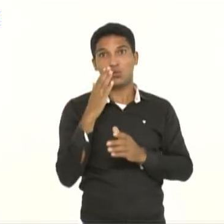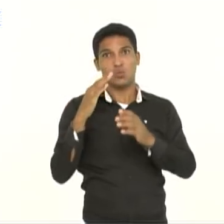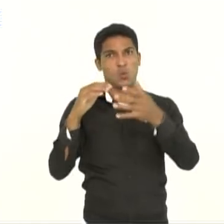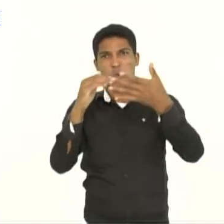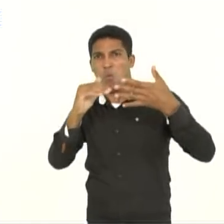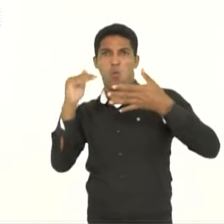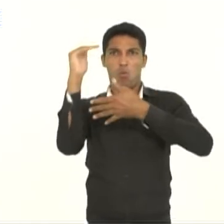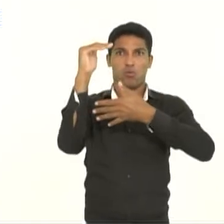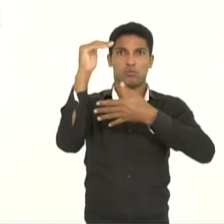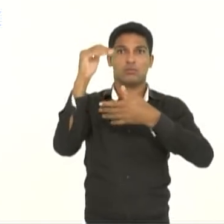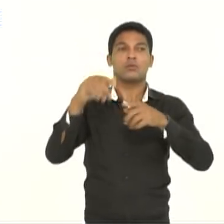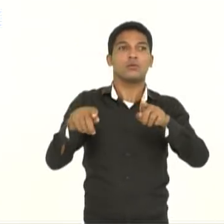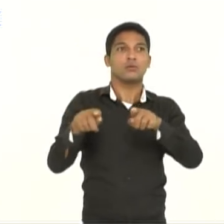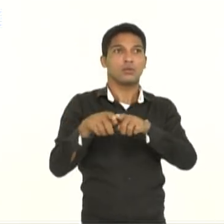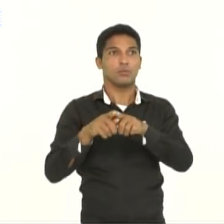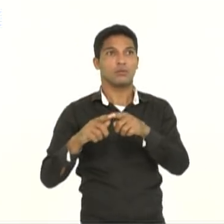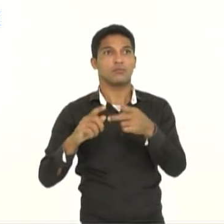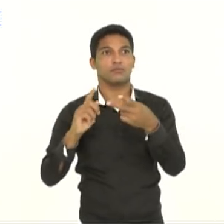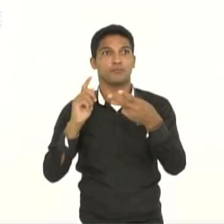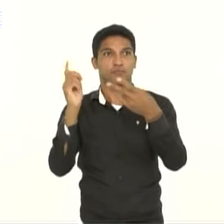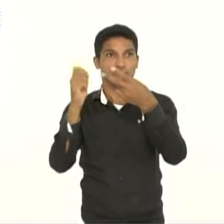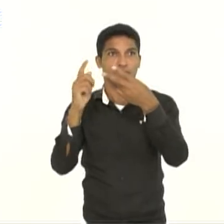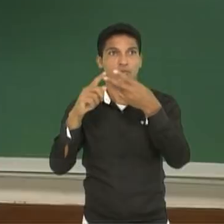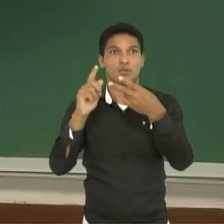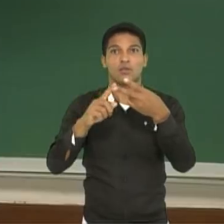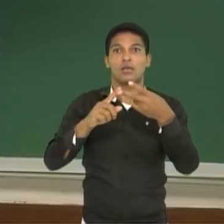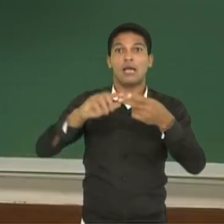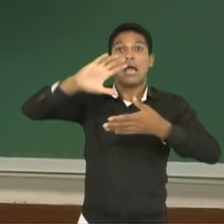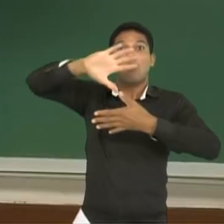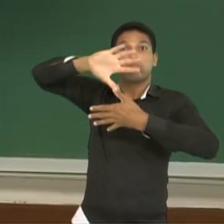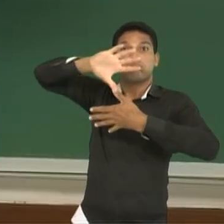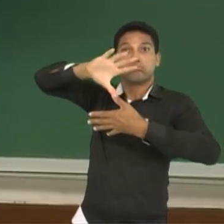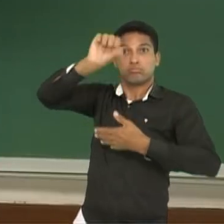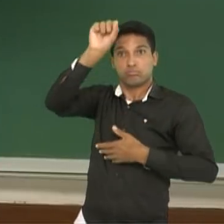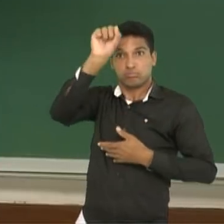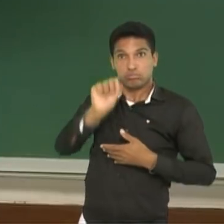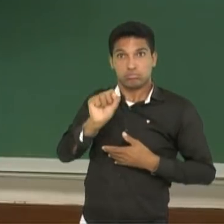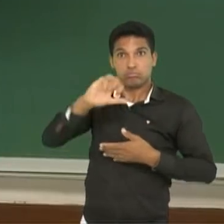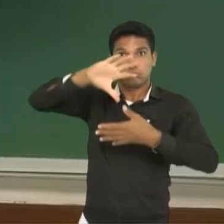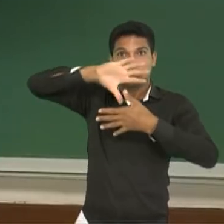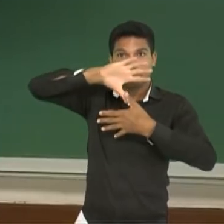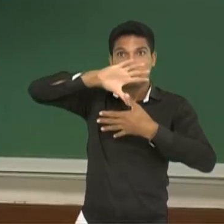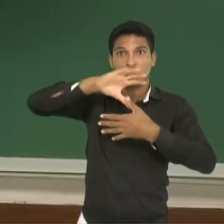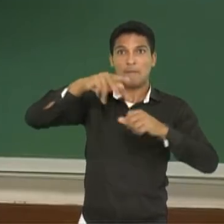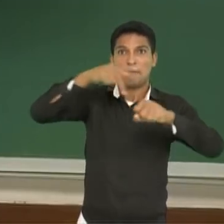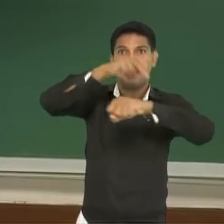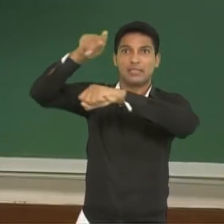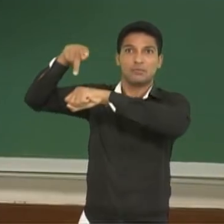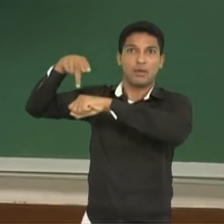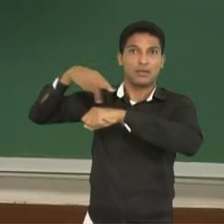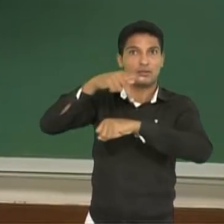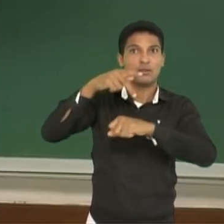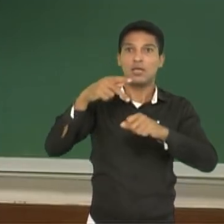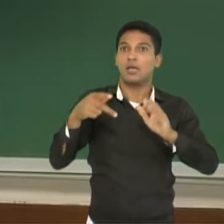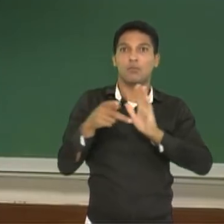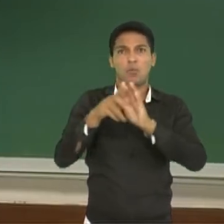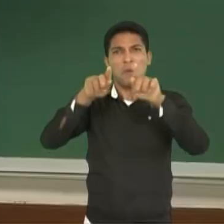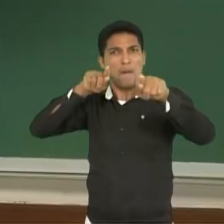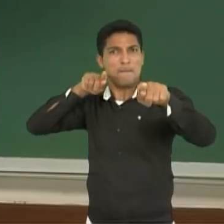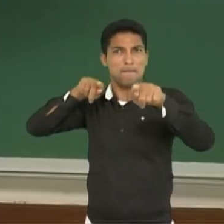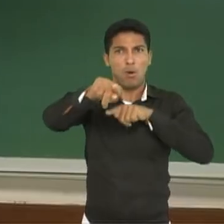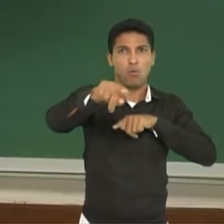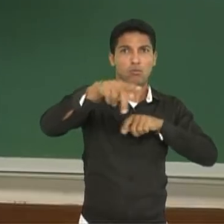numa competição que envolve todos os países da América do Sul. O recorde olímpico, esse obrigatoriamente tem que